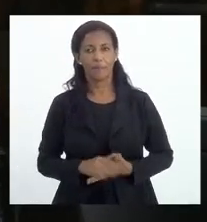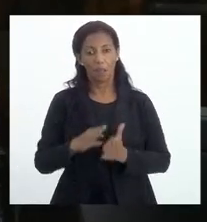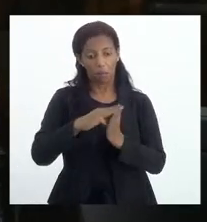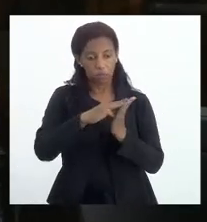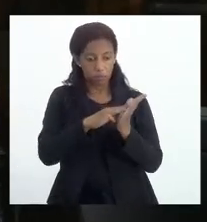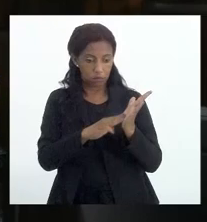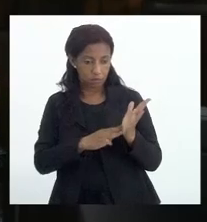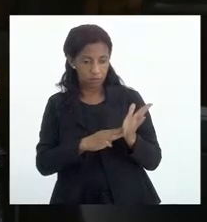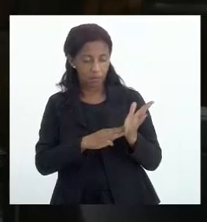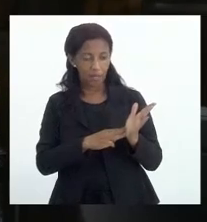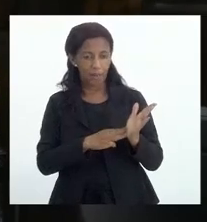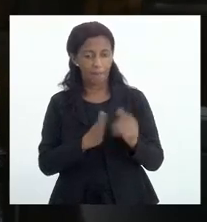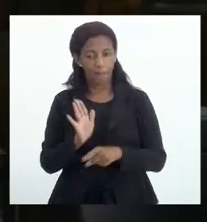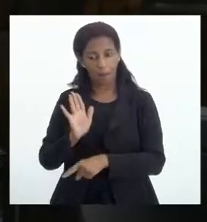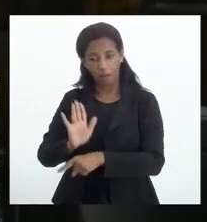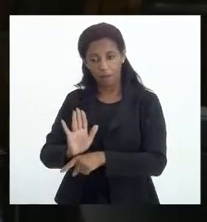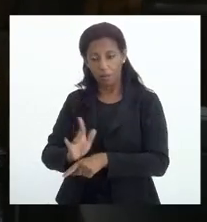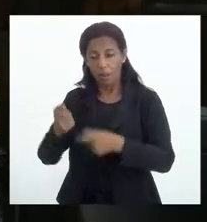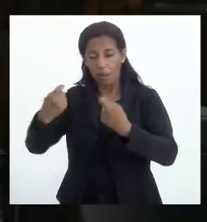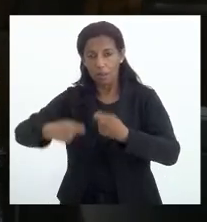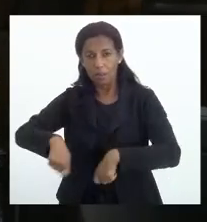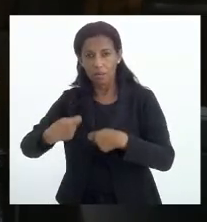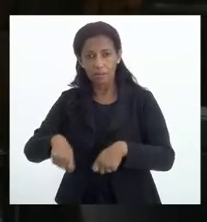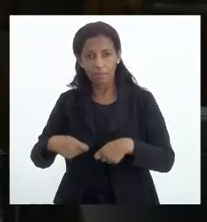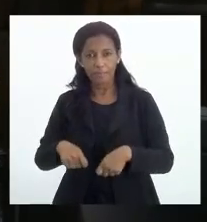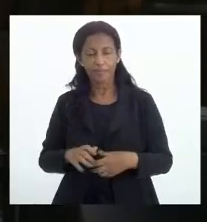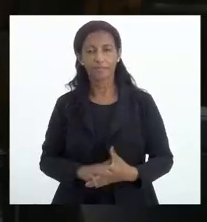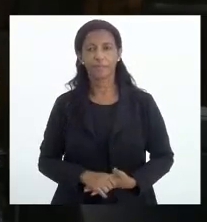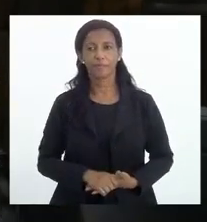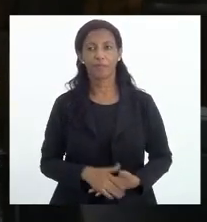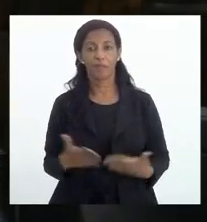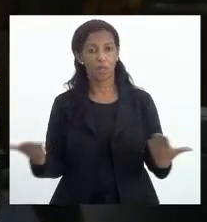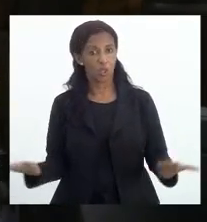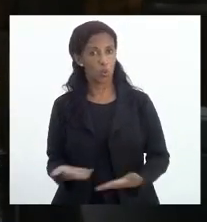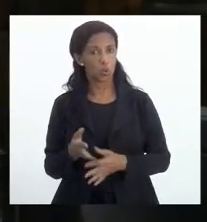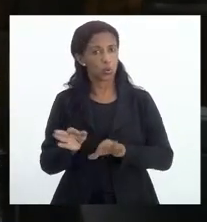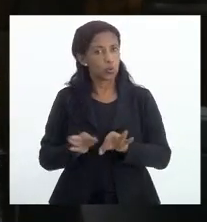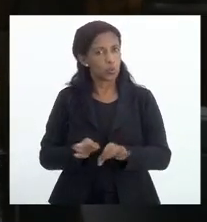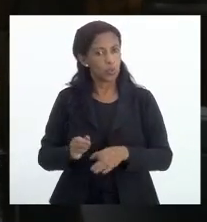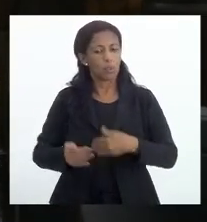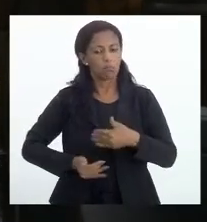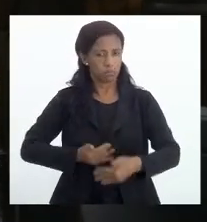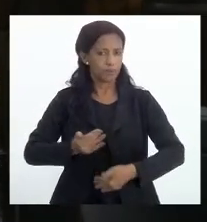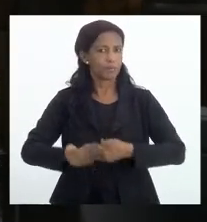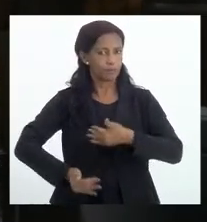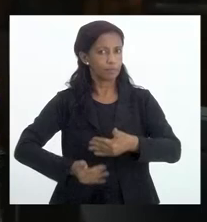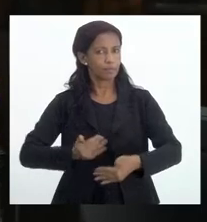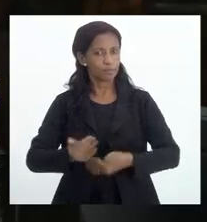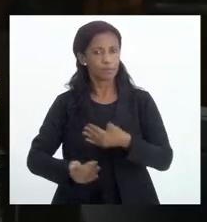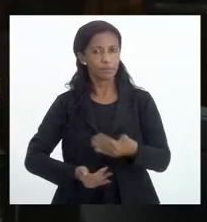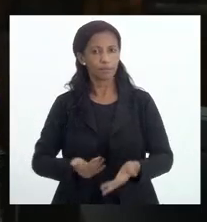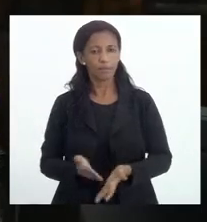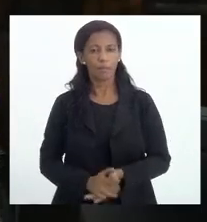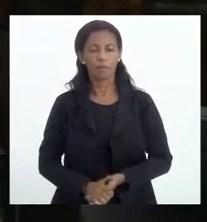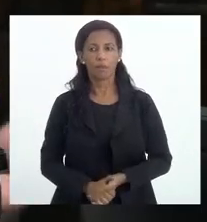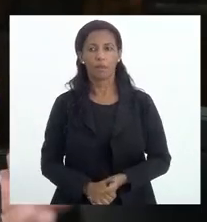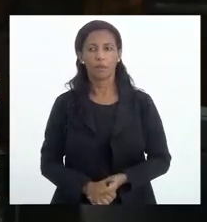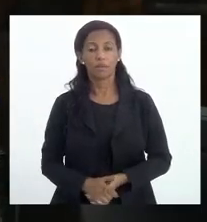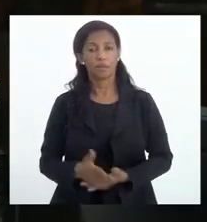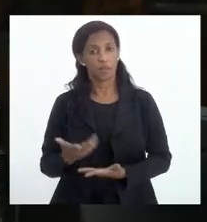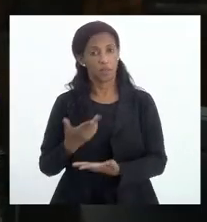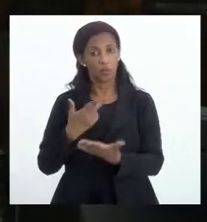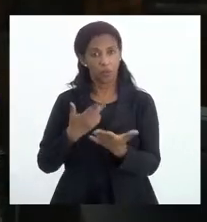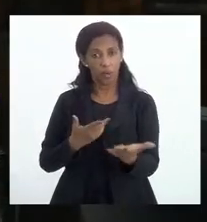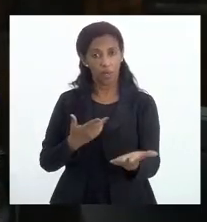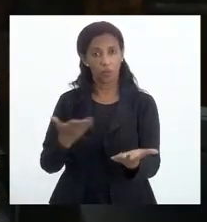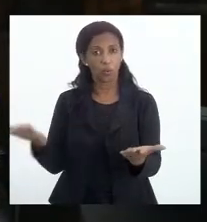metodológica para o atendimento às necessidades. E hoje os projetos estão andando, e isso faz com que, eu diga aos senhores,